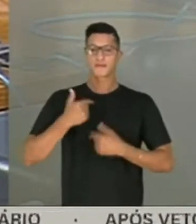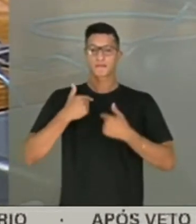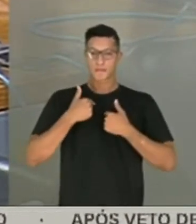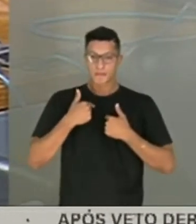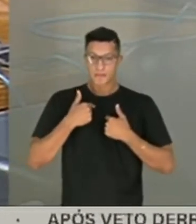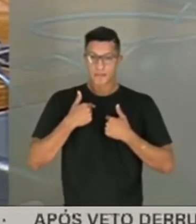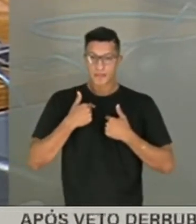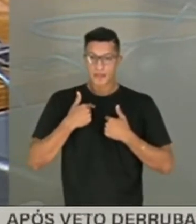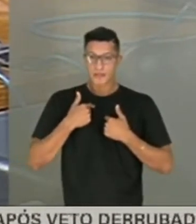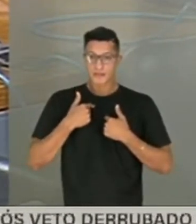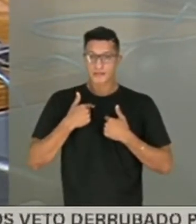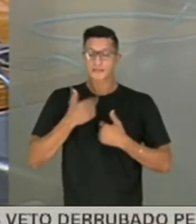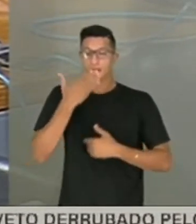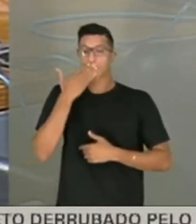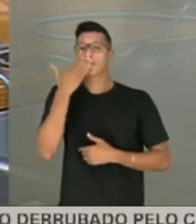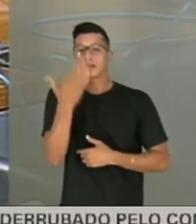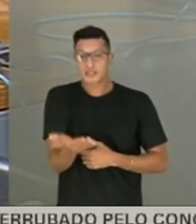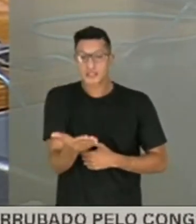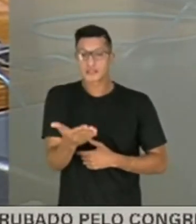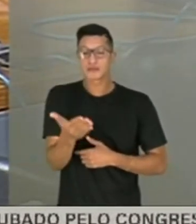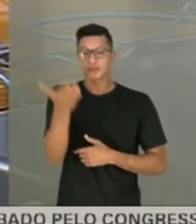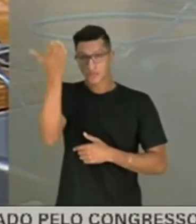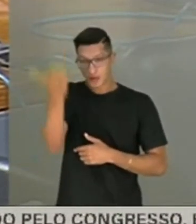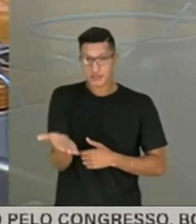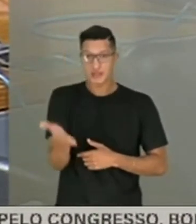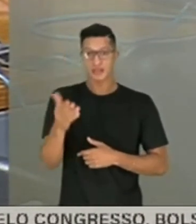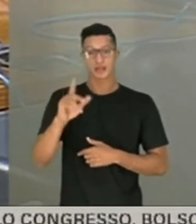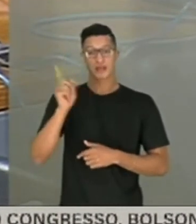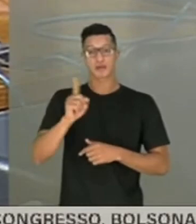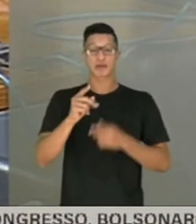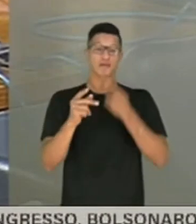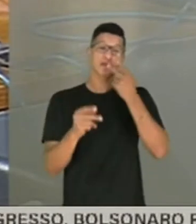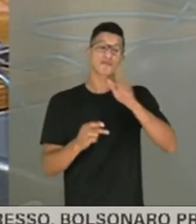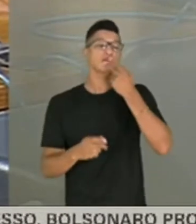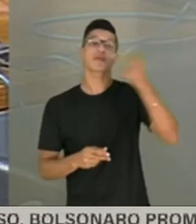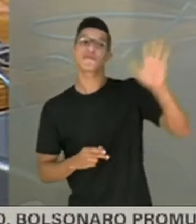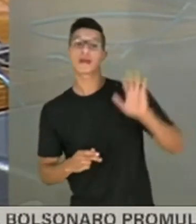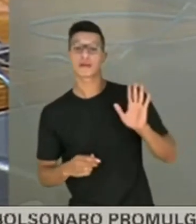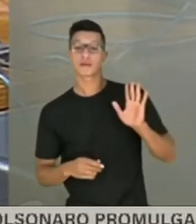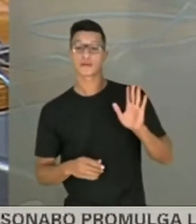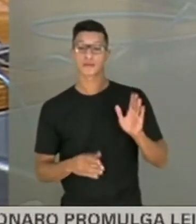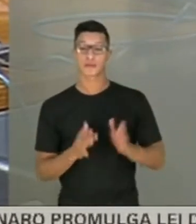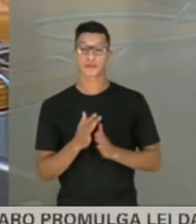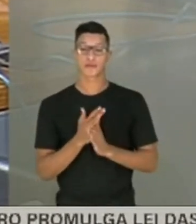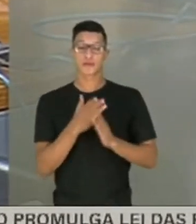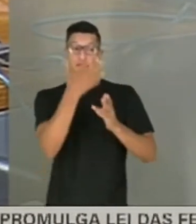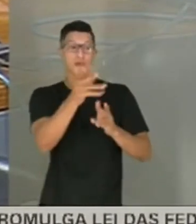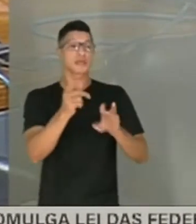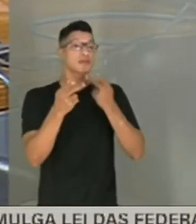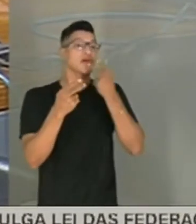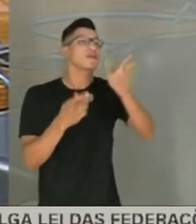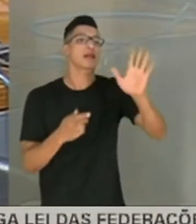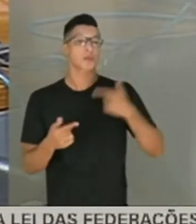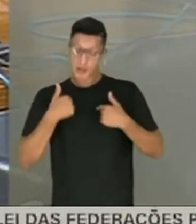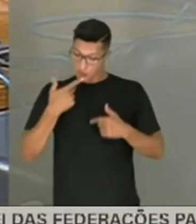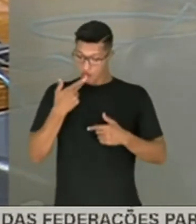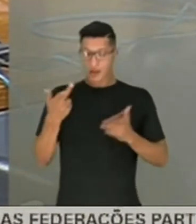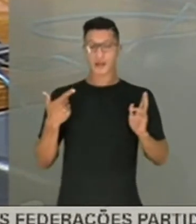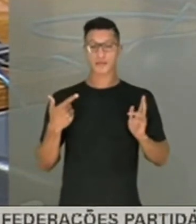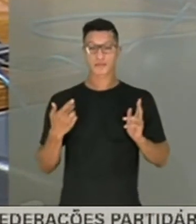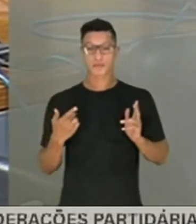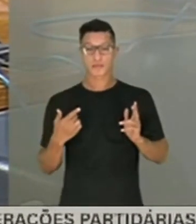estou estou pedindo vossa excelência não está com a palavra agora nessa lista não está com a